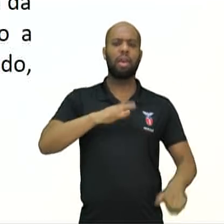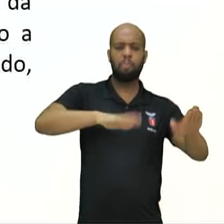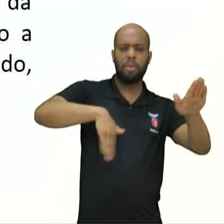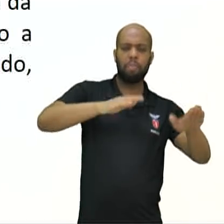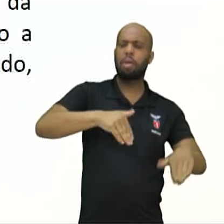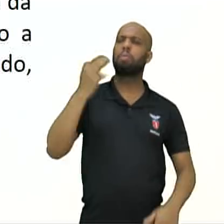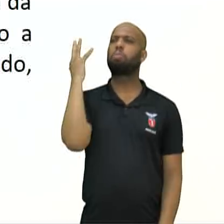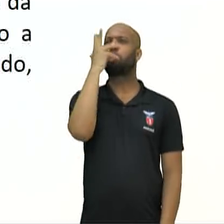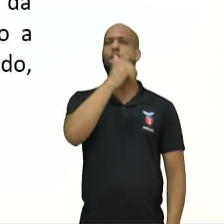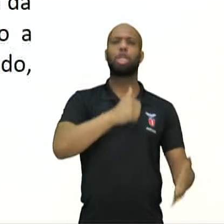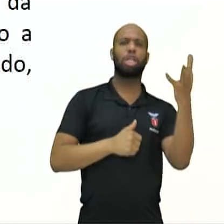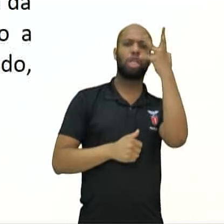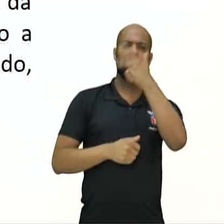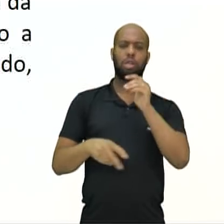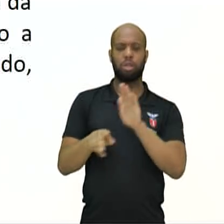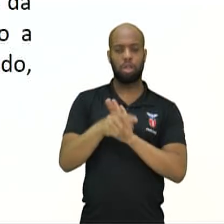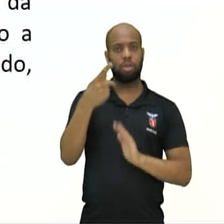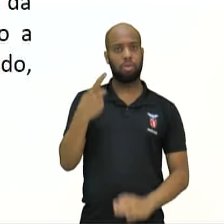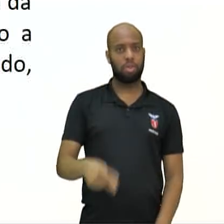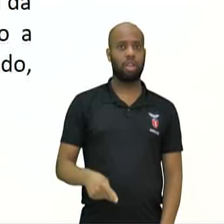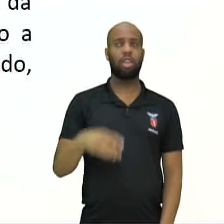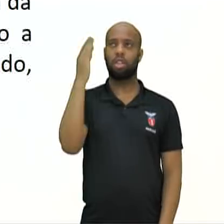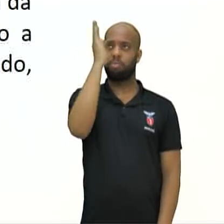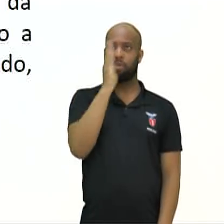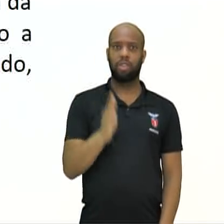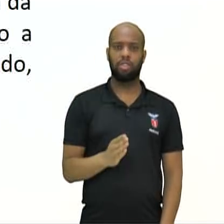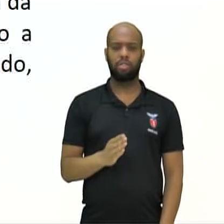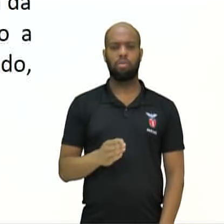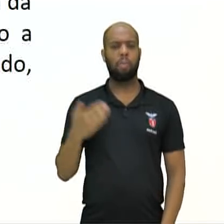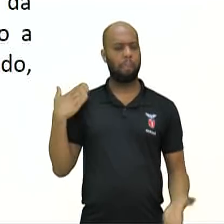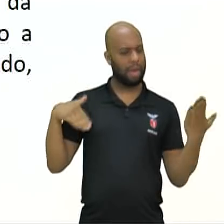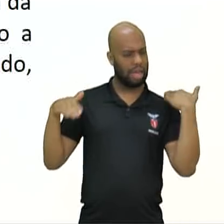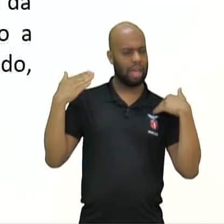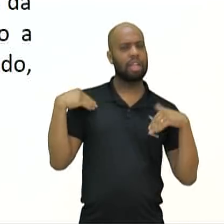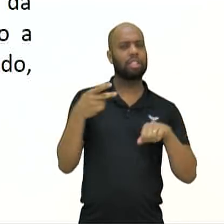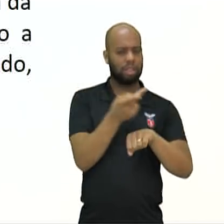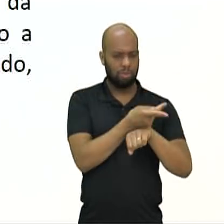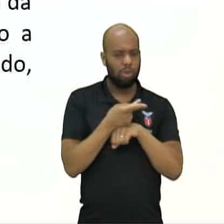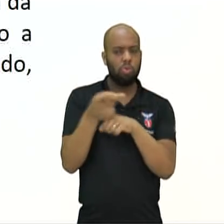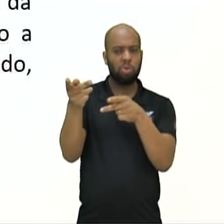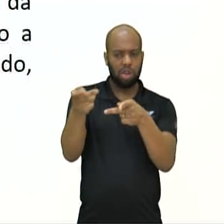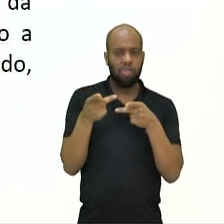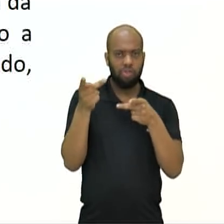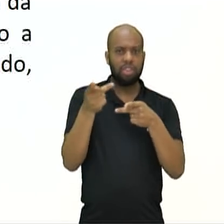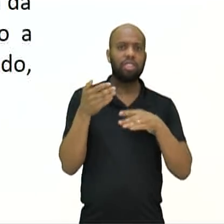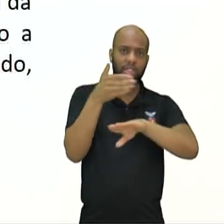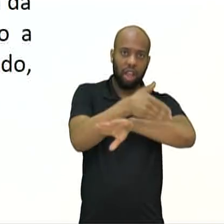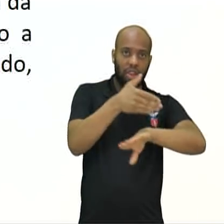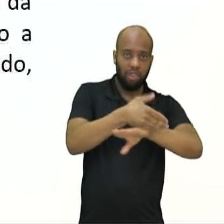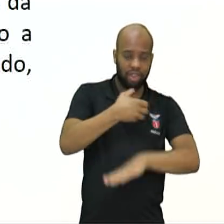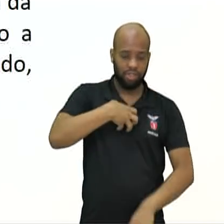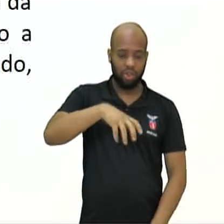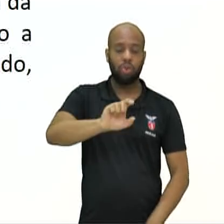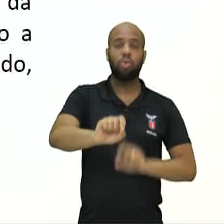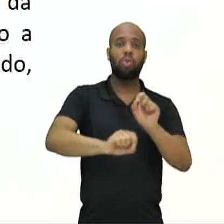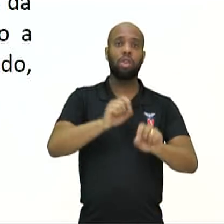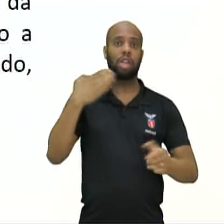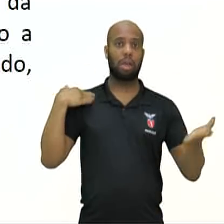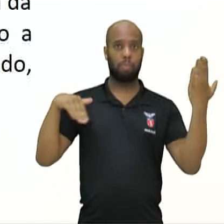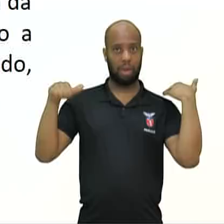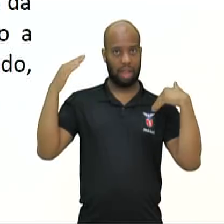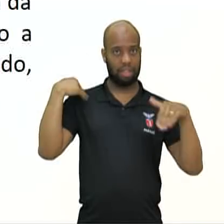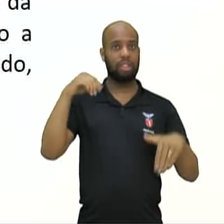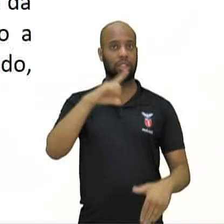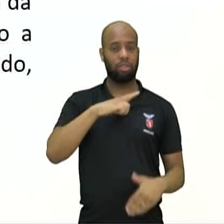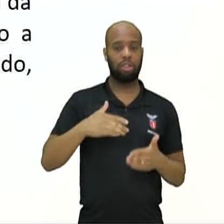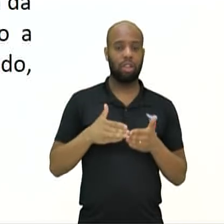mais exuberantes da costa brasileira. Um dos passeios mais procurados pelos que vão a Salvador é o passeio de